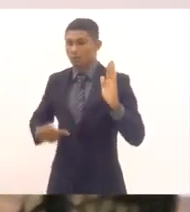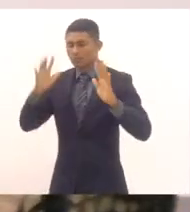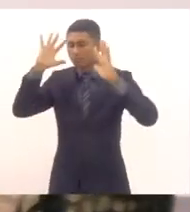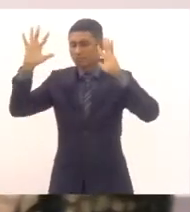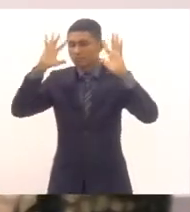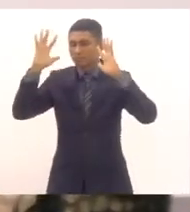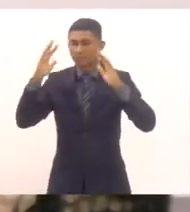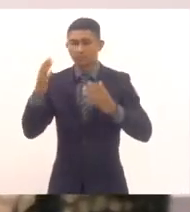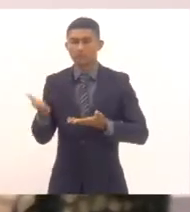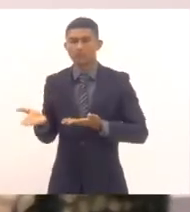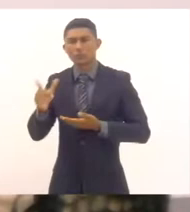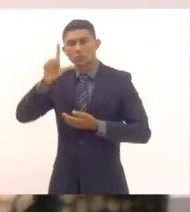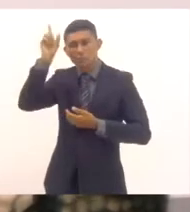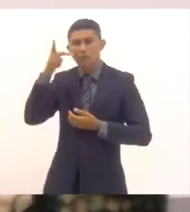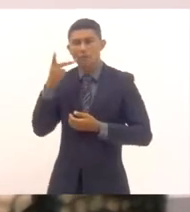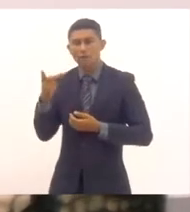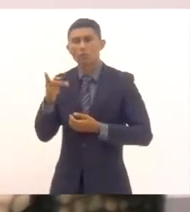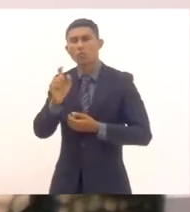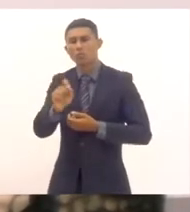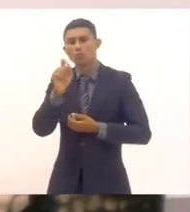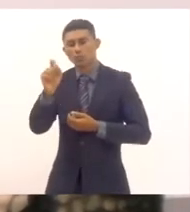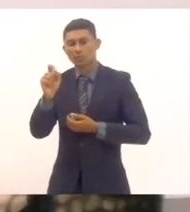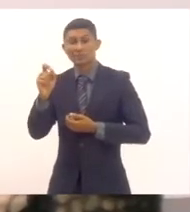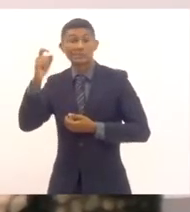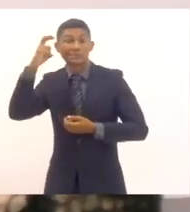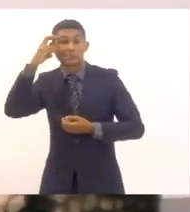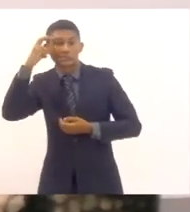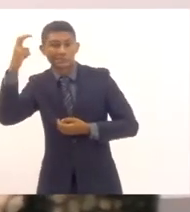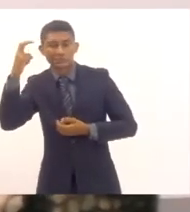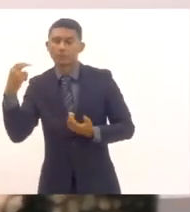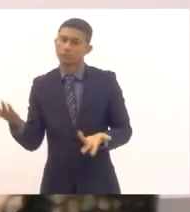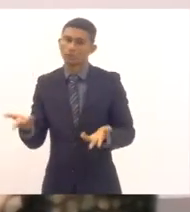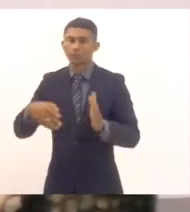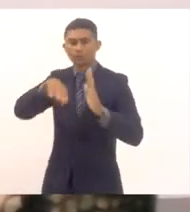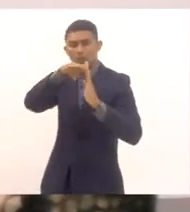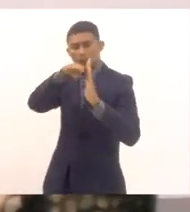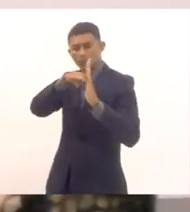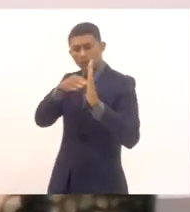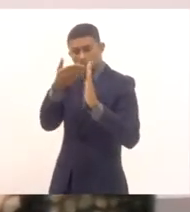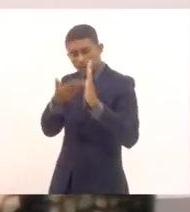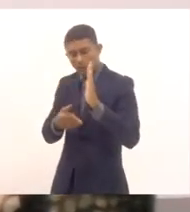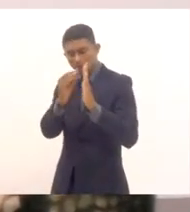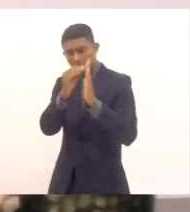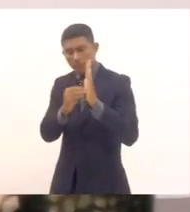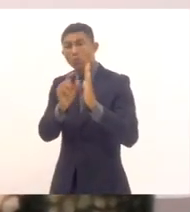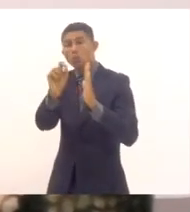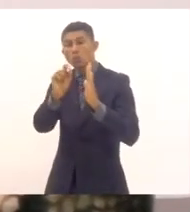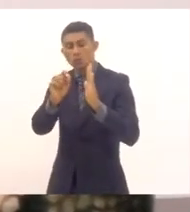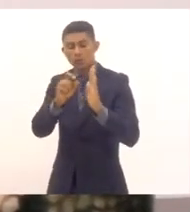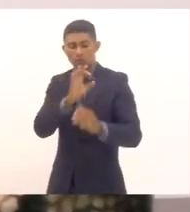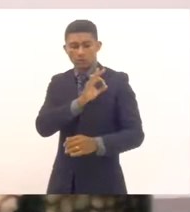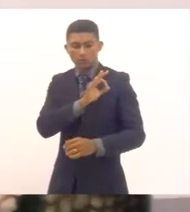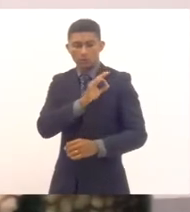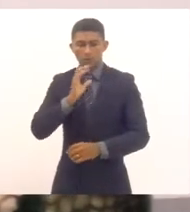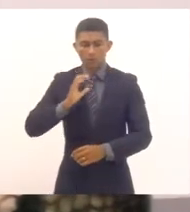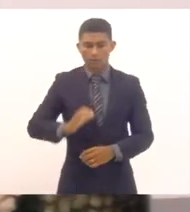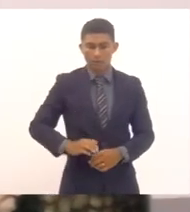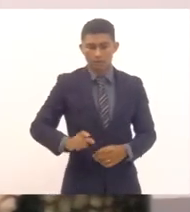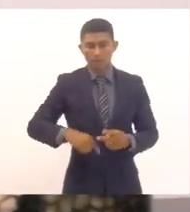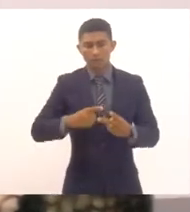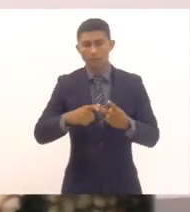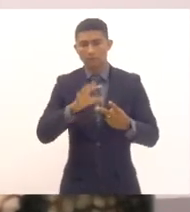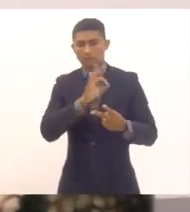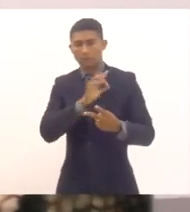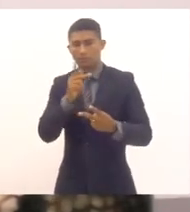questão da Inteligência esse programa agregaria a polícia a polícia militar da secretaria de